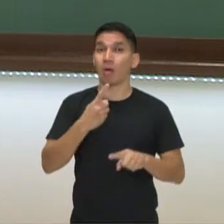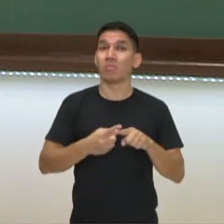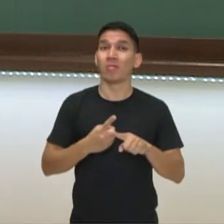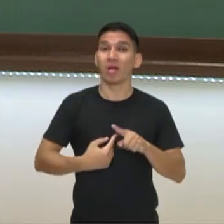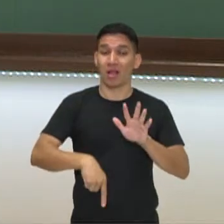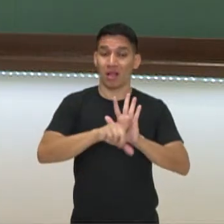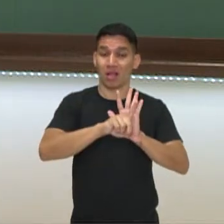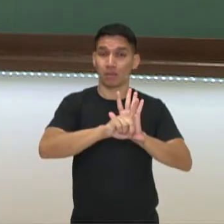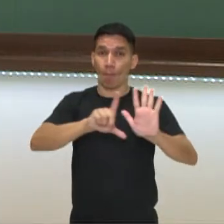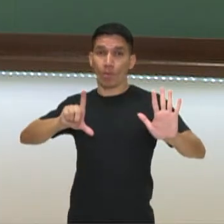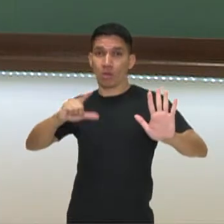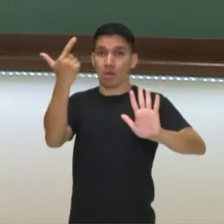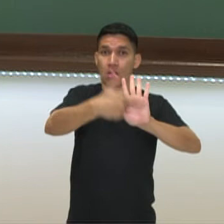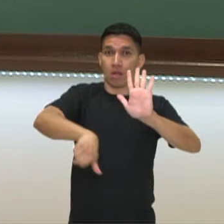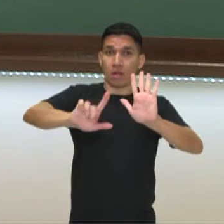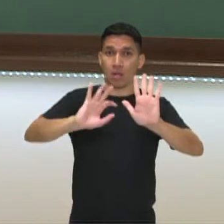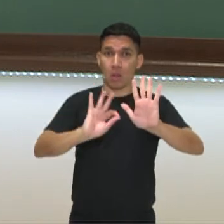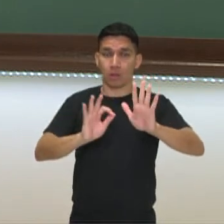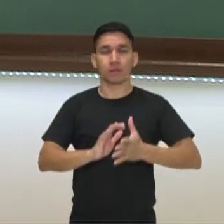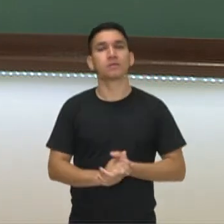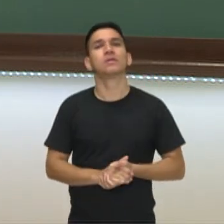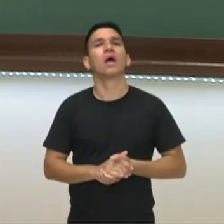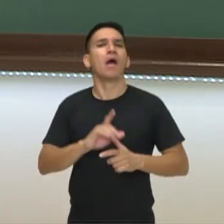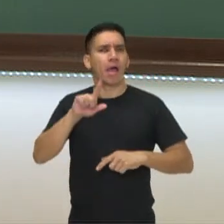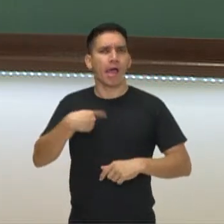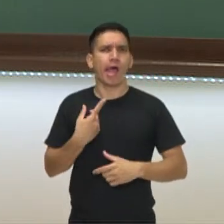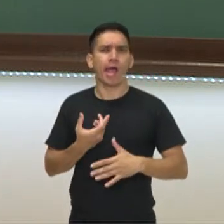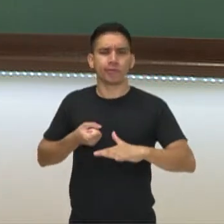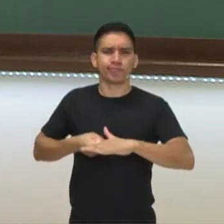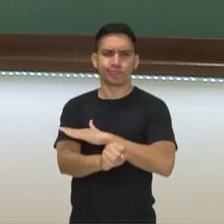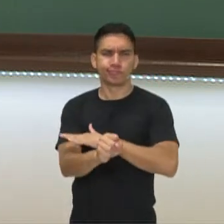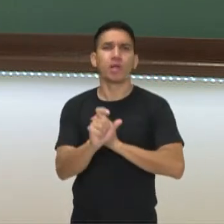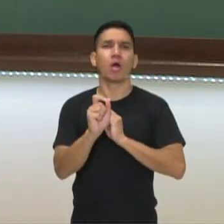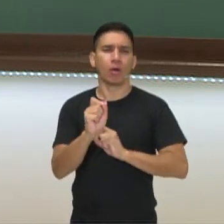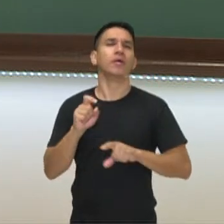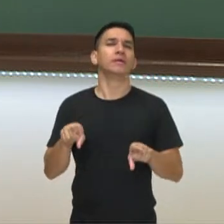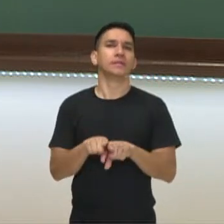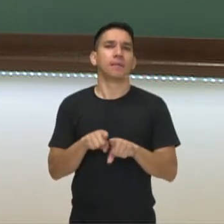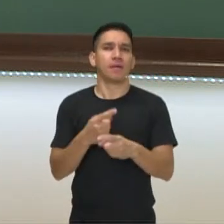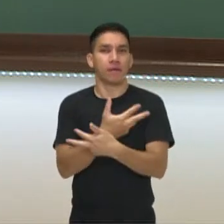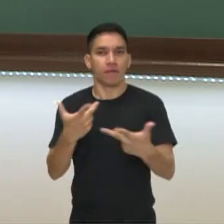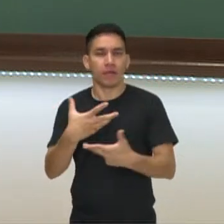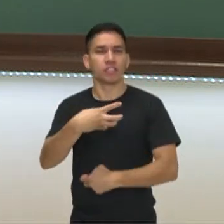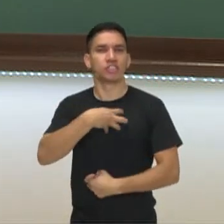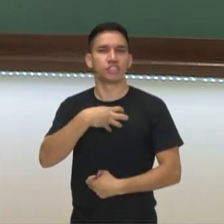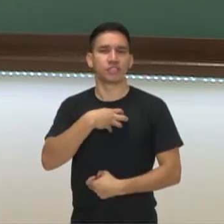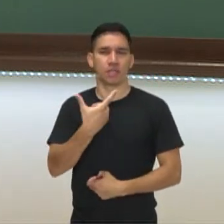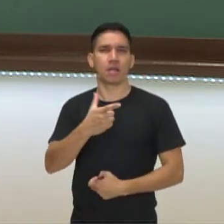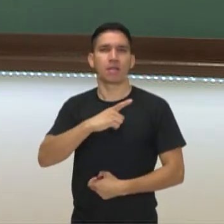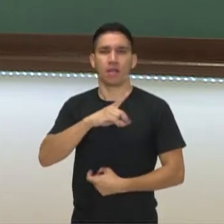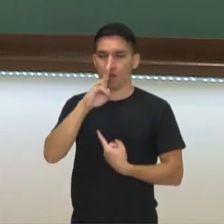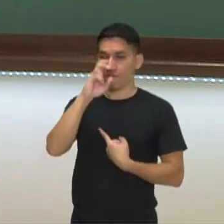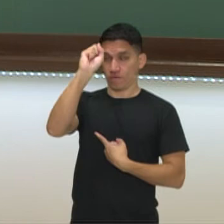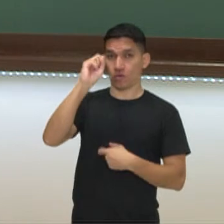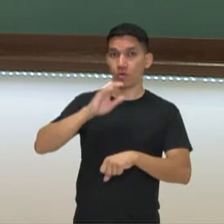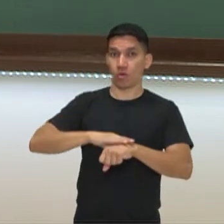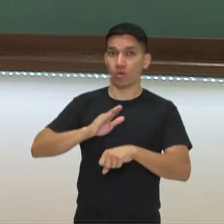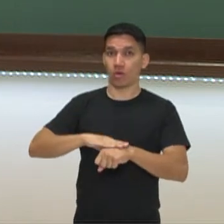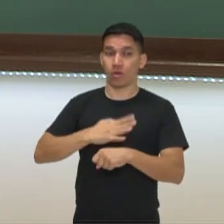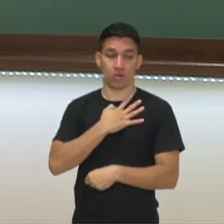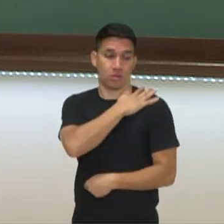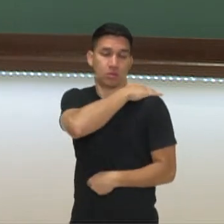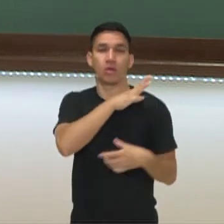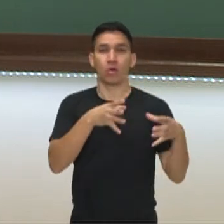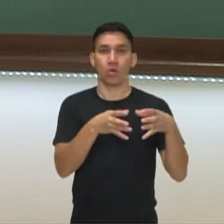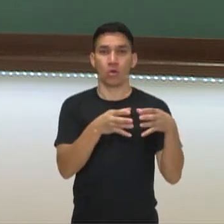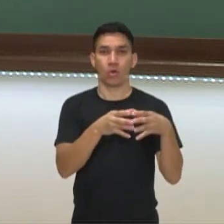legítimo o poder, como é de fato forçado, e muitas vezes também essa força se dá também com o aparato militar,